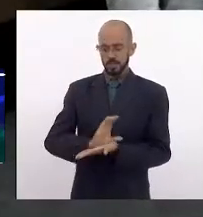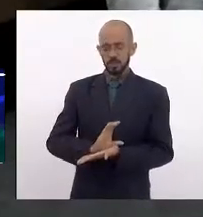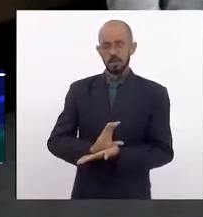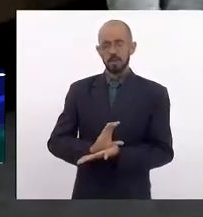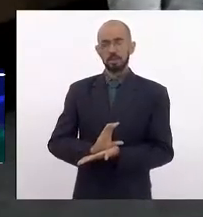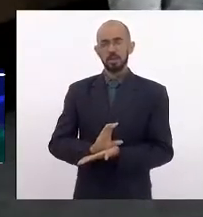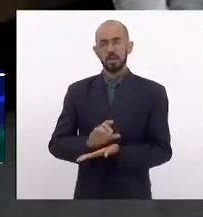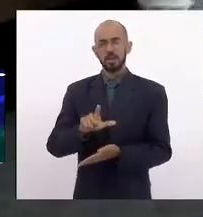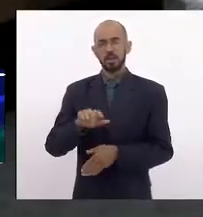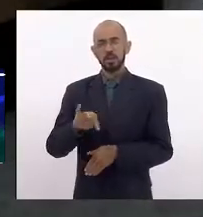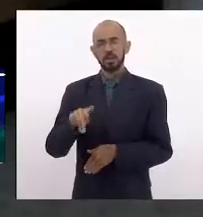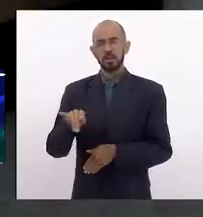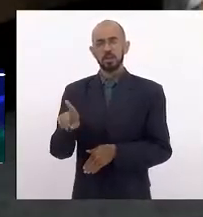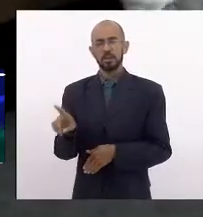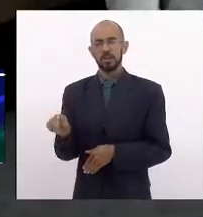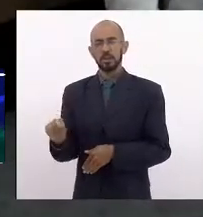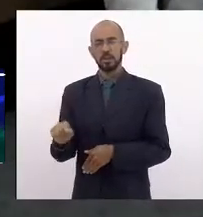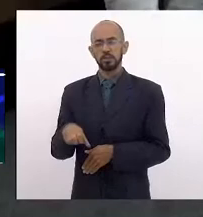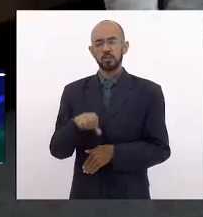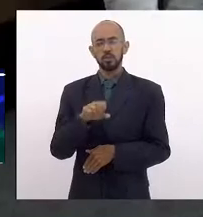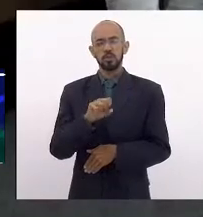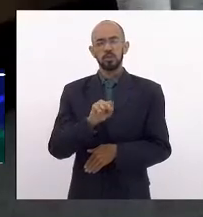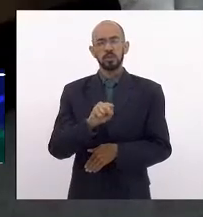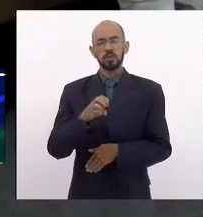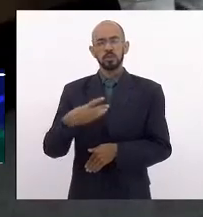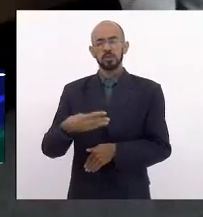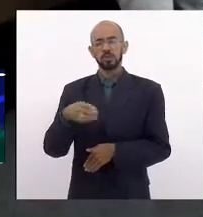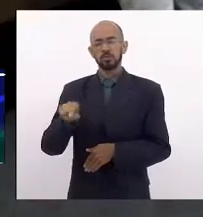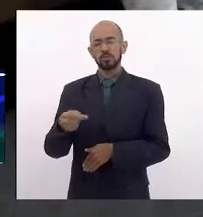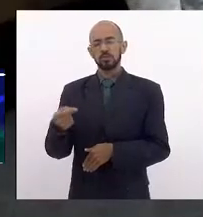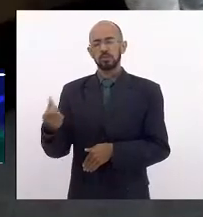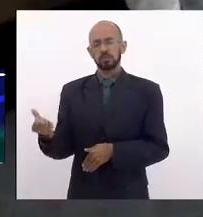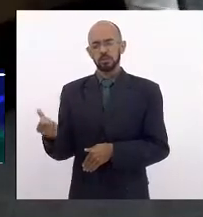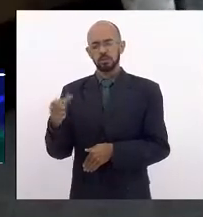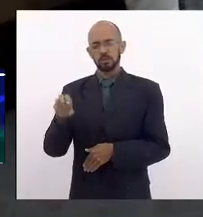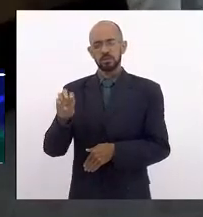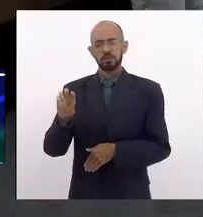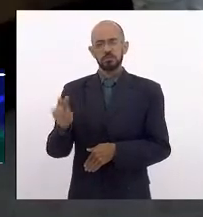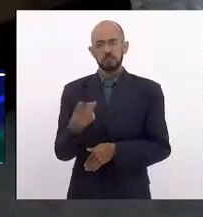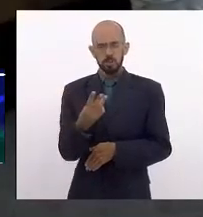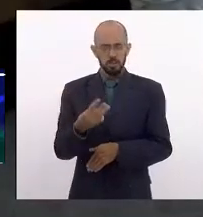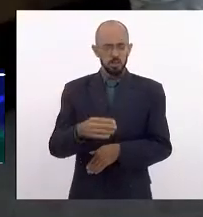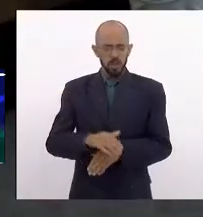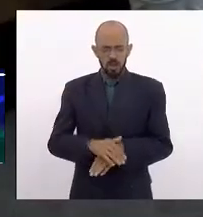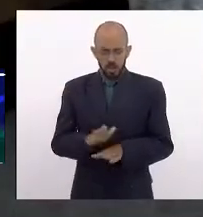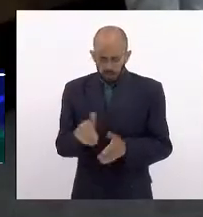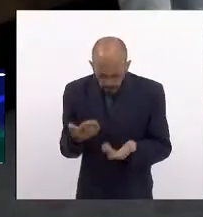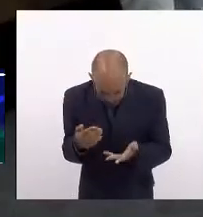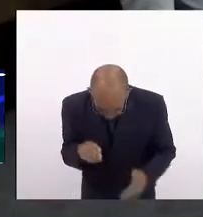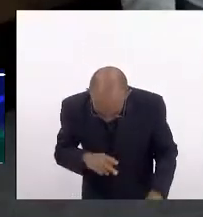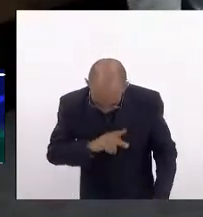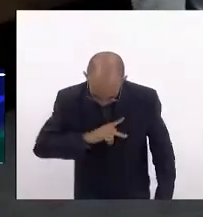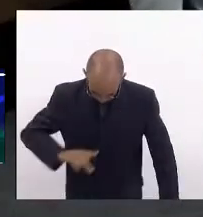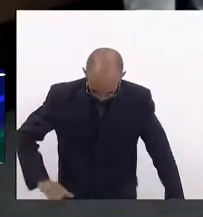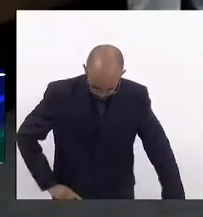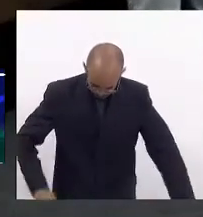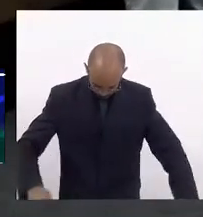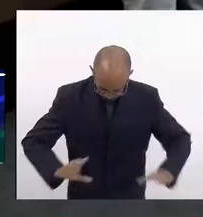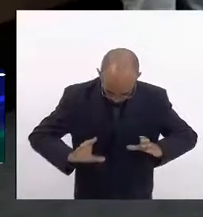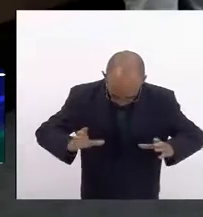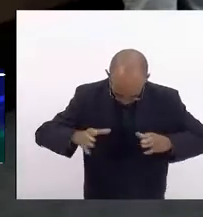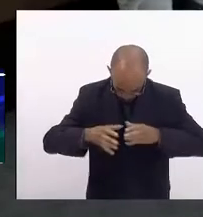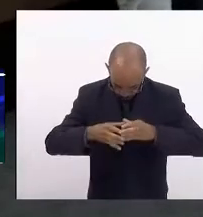de 83,6 milhões que eu quero dizer com isso seu presidente que a comissão de